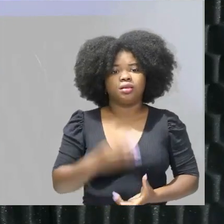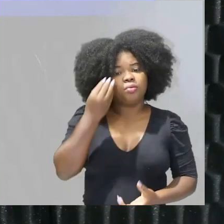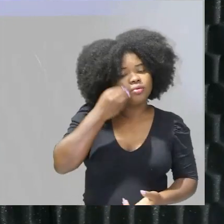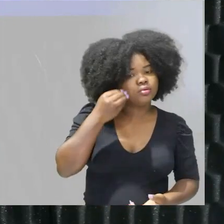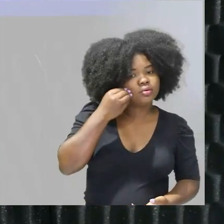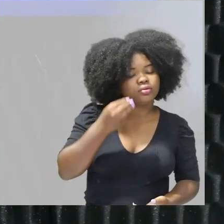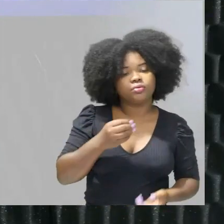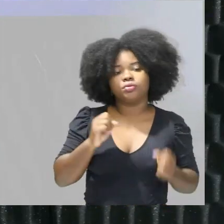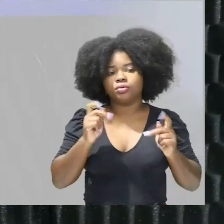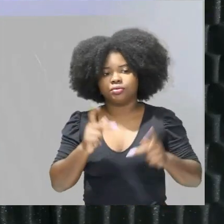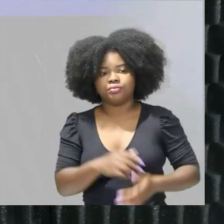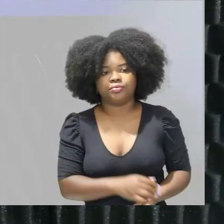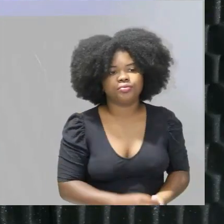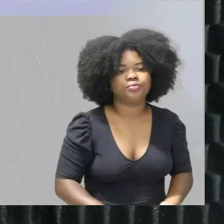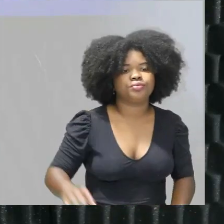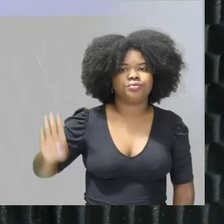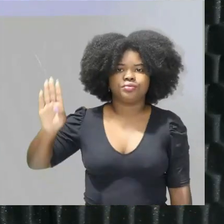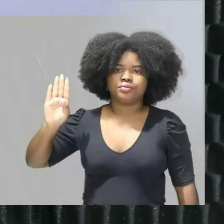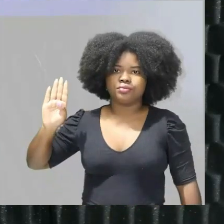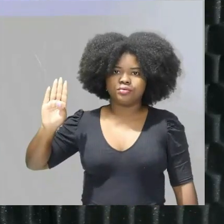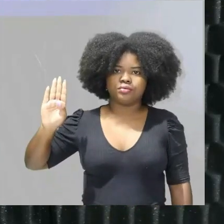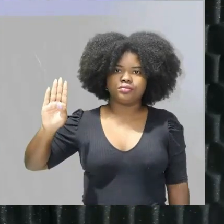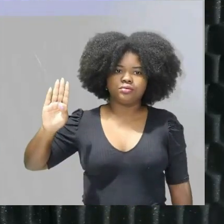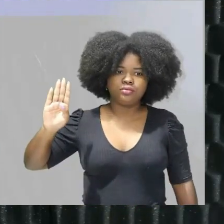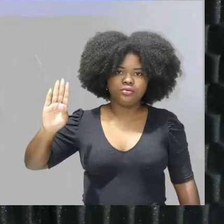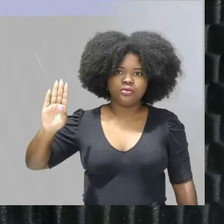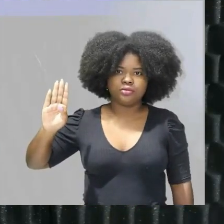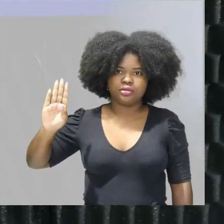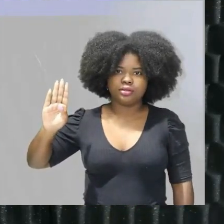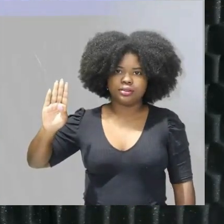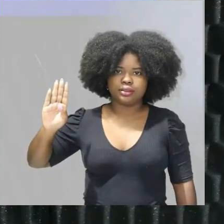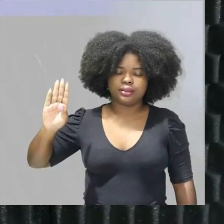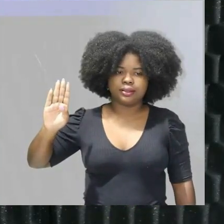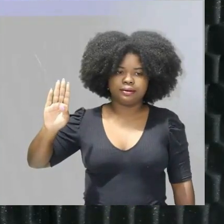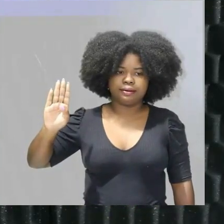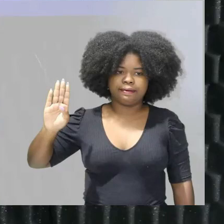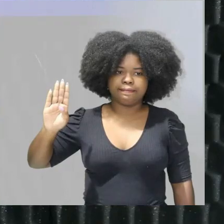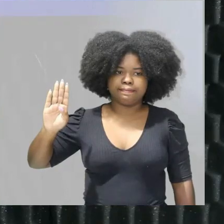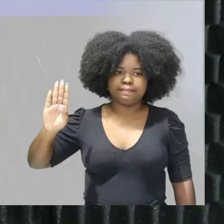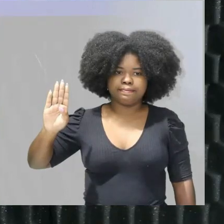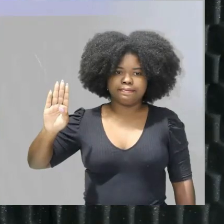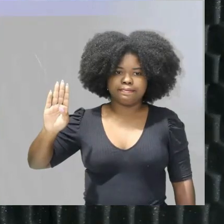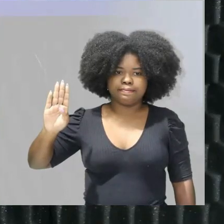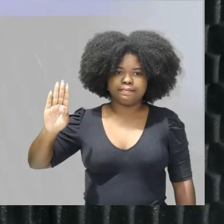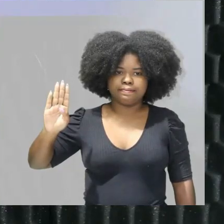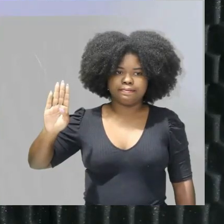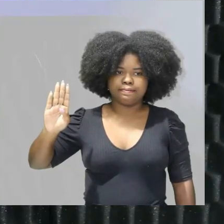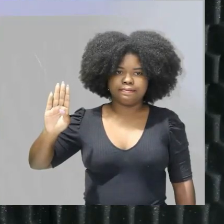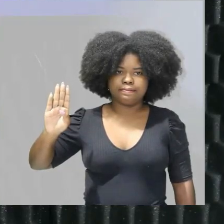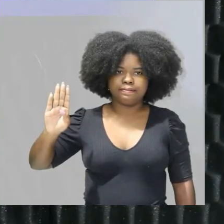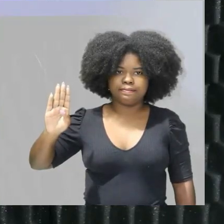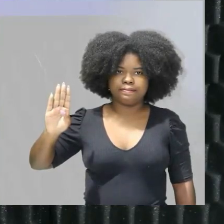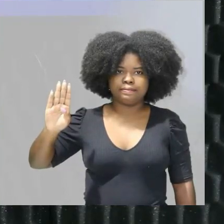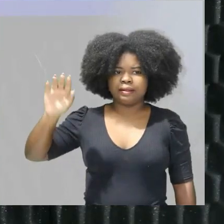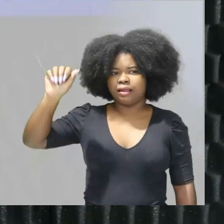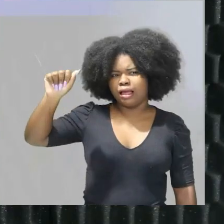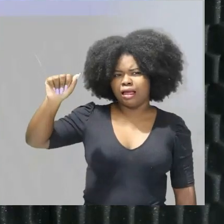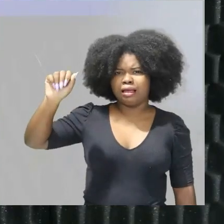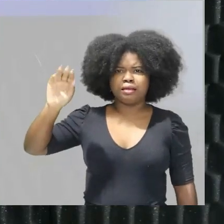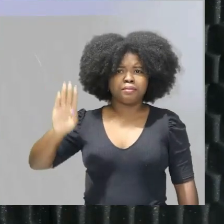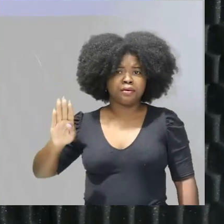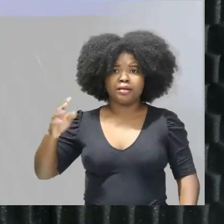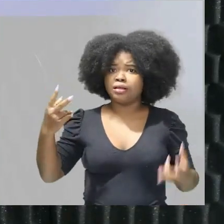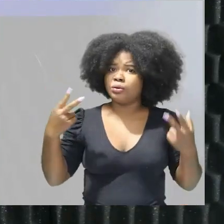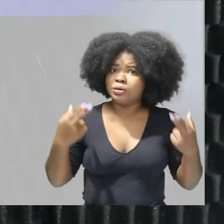fenomenologia confirmação da existência de saberes e Nasa este aqui E esse aqui são